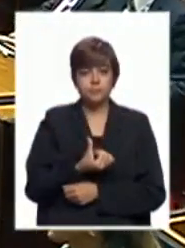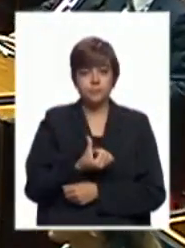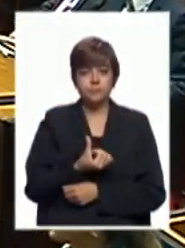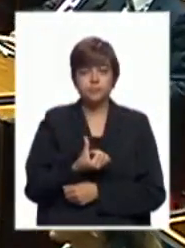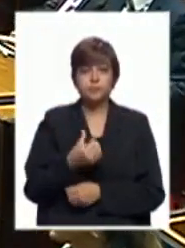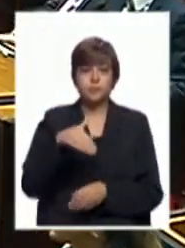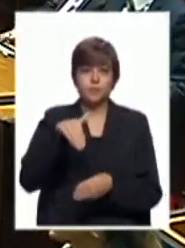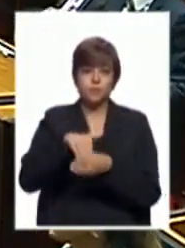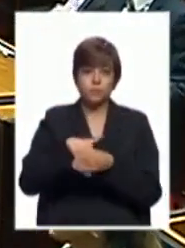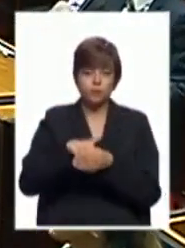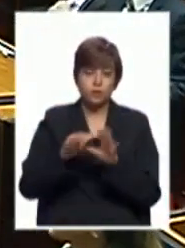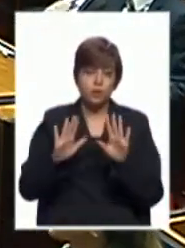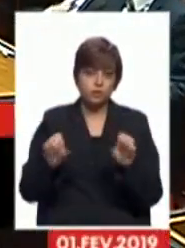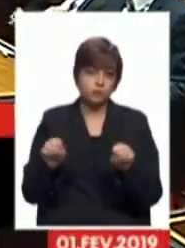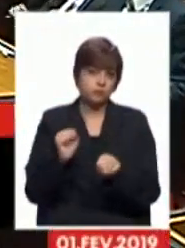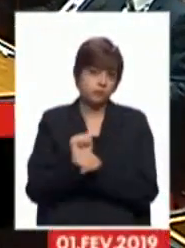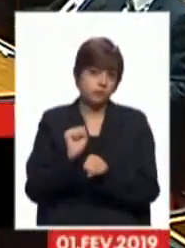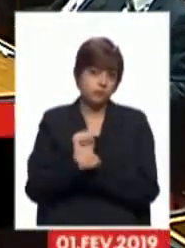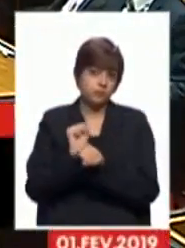a autenticação da lista.